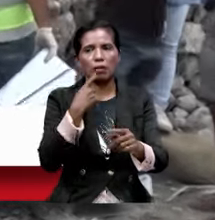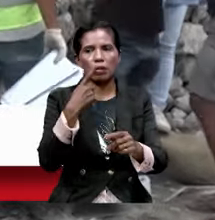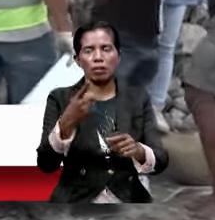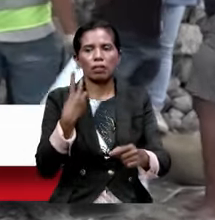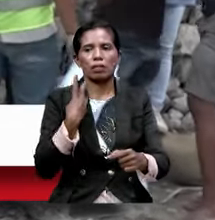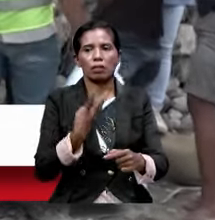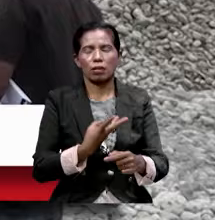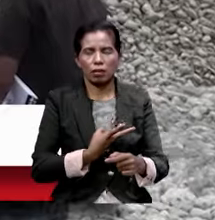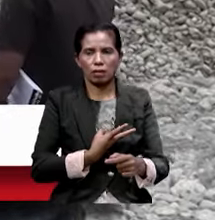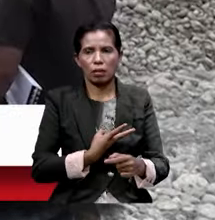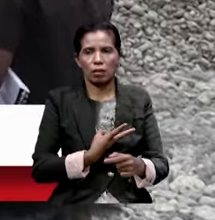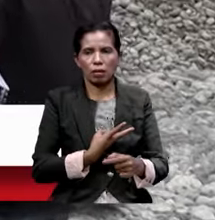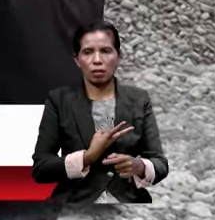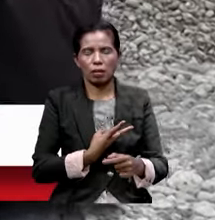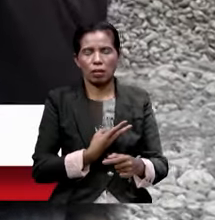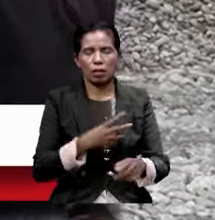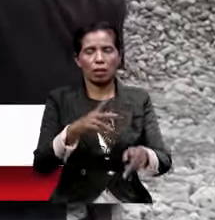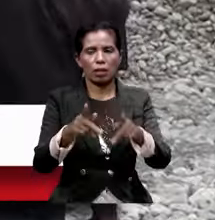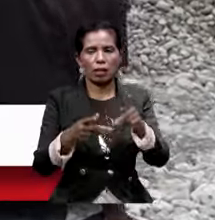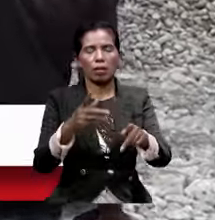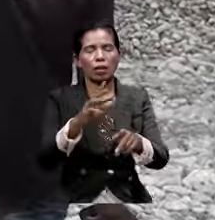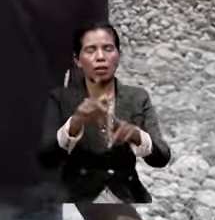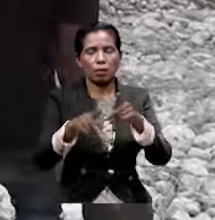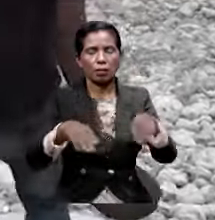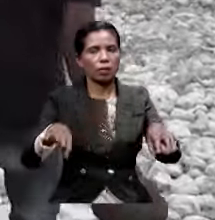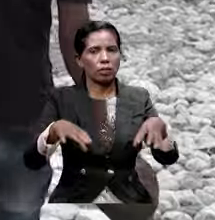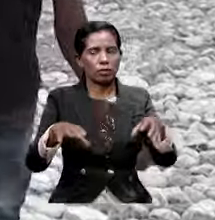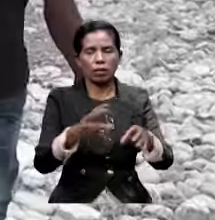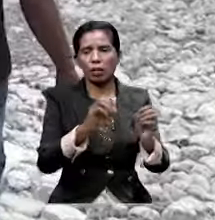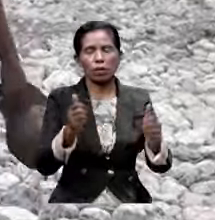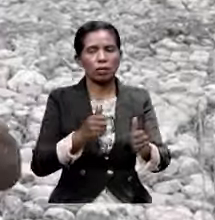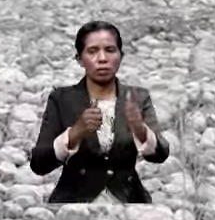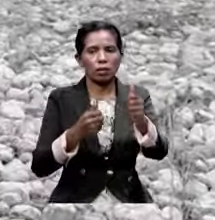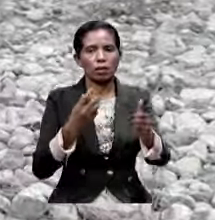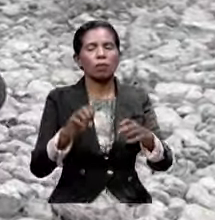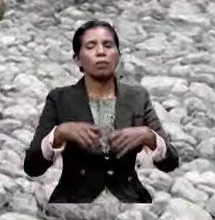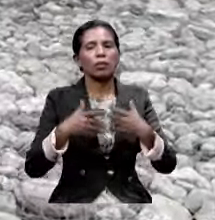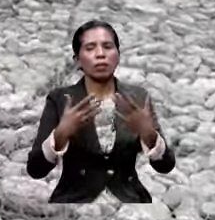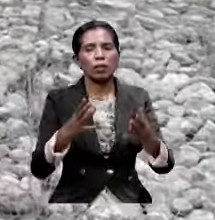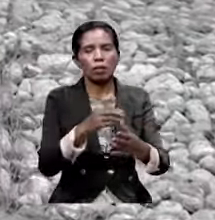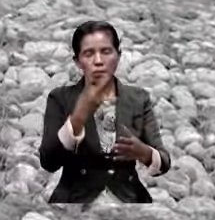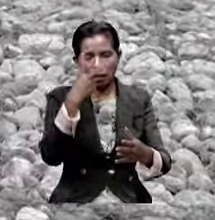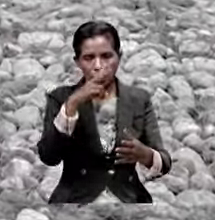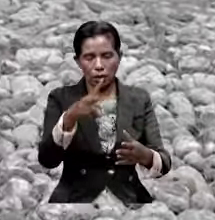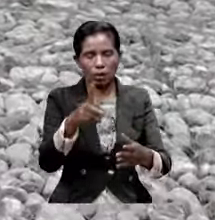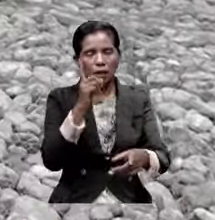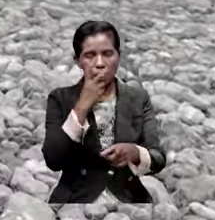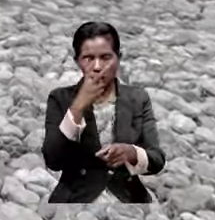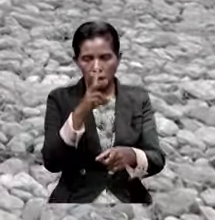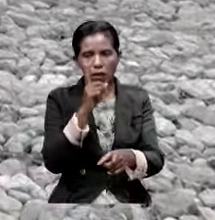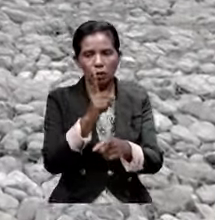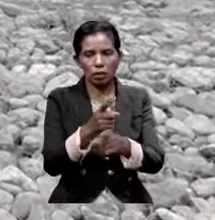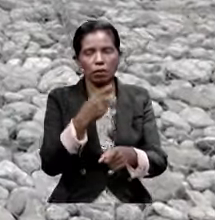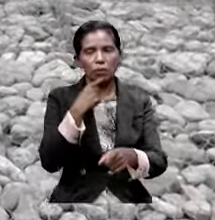tenha engenheiro Ciro, e tenha Badaen Ciro, lá tua orientação. Então, em sua silêncio, lá se que mais, né, a regra assim, que foi